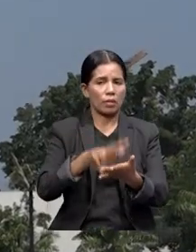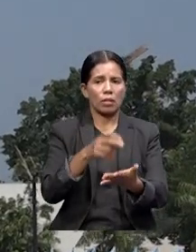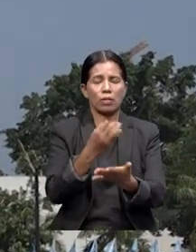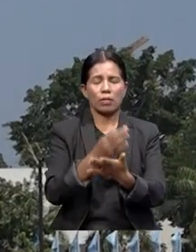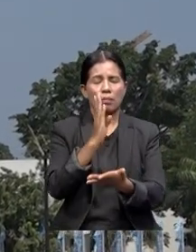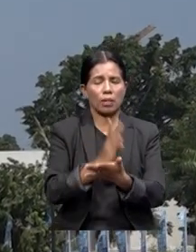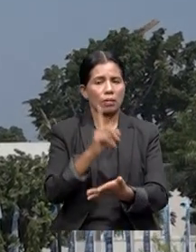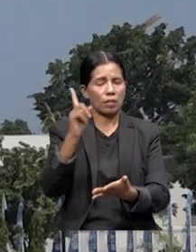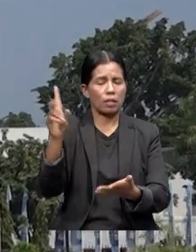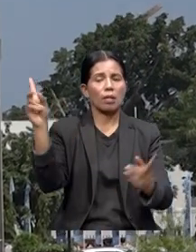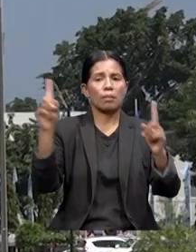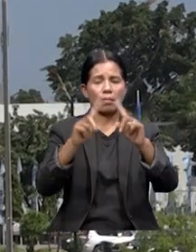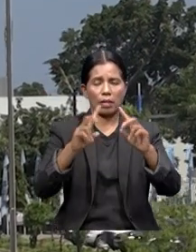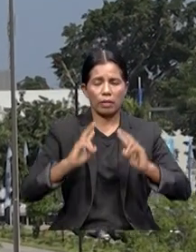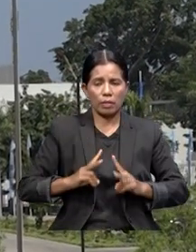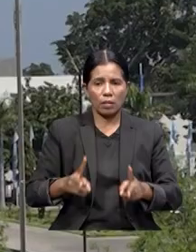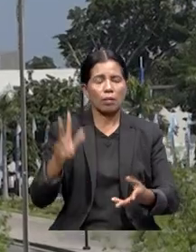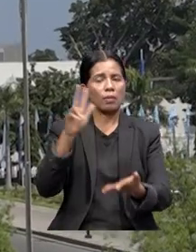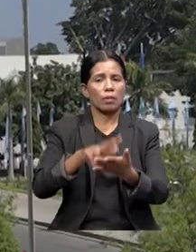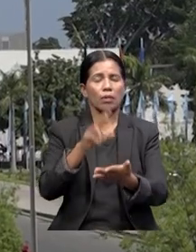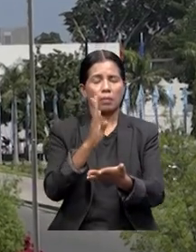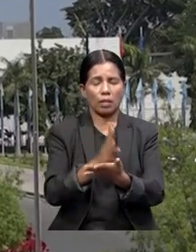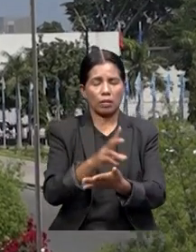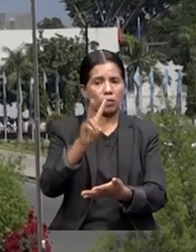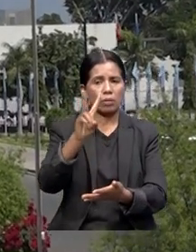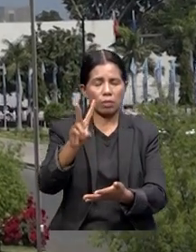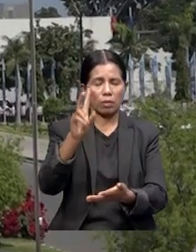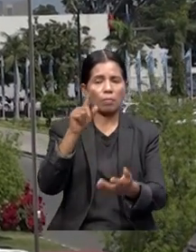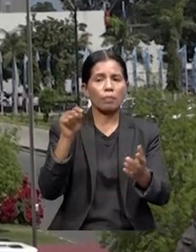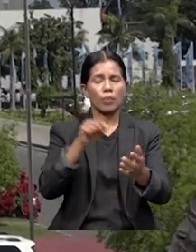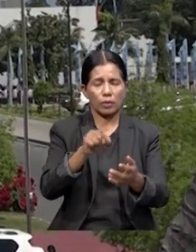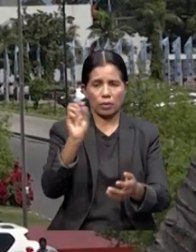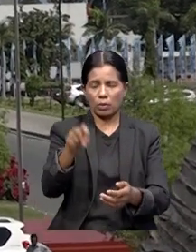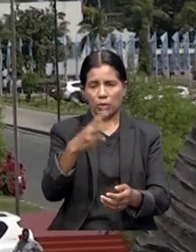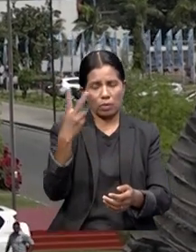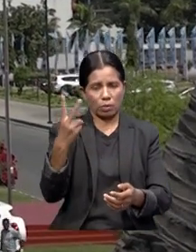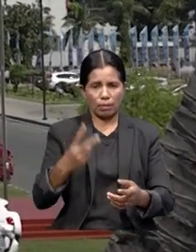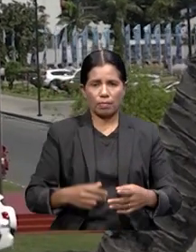bilhão ida ba veteranos no promulga date bilhão rua pontos ano resinen resin. Agustino da Costa, Romalo Neves, GMN.